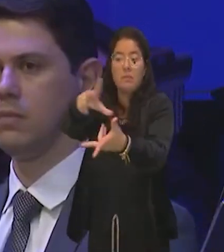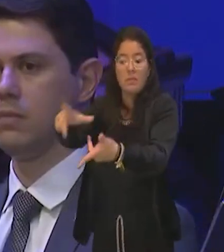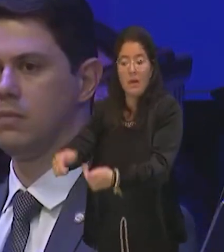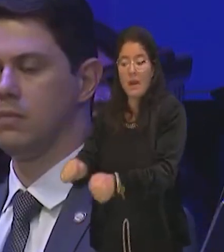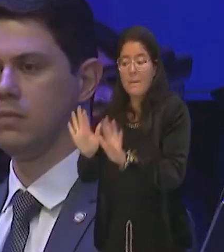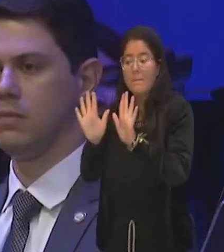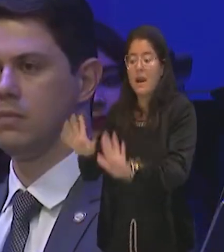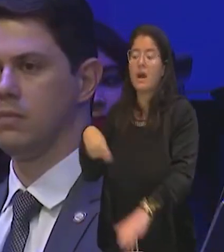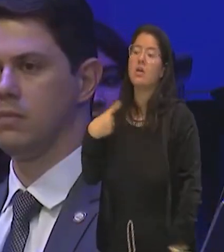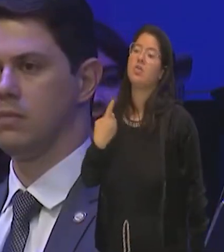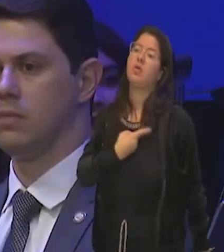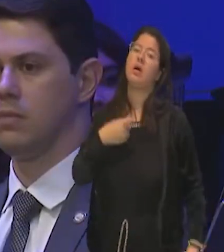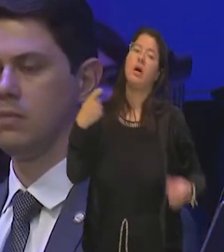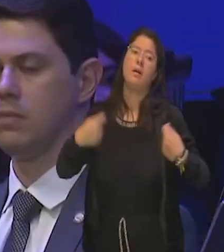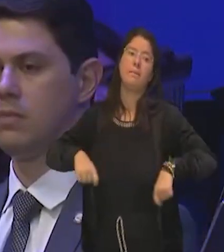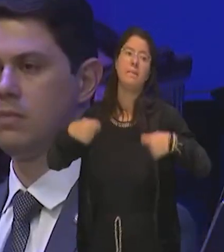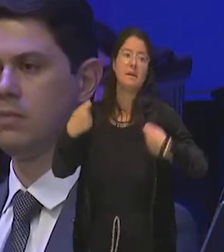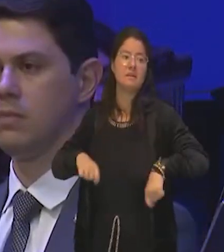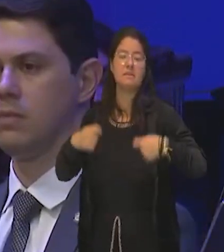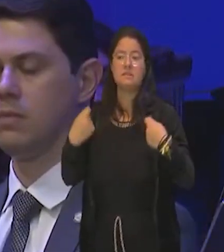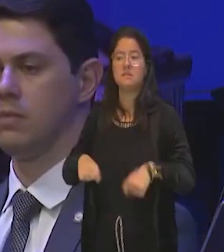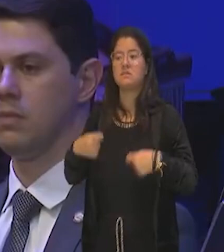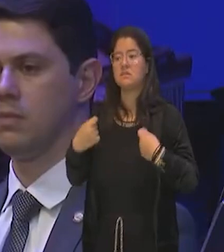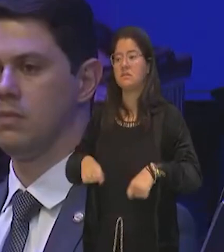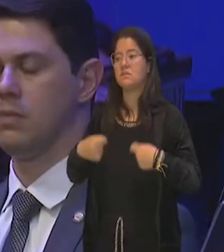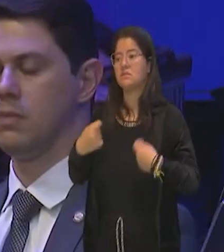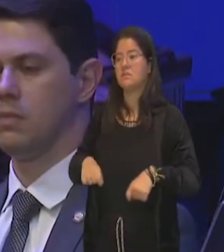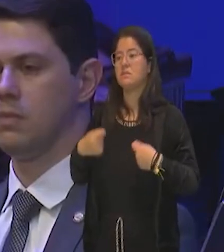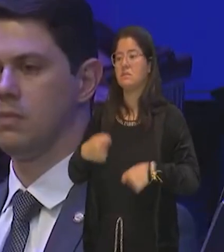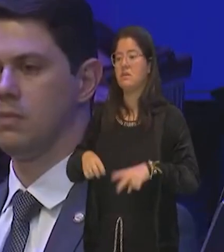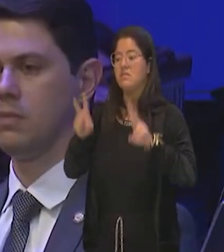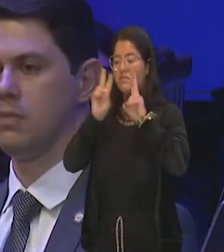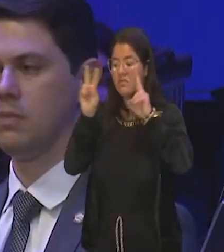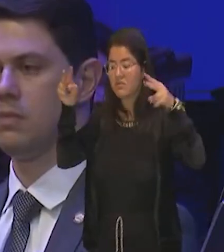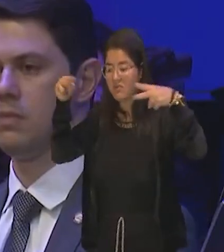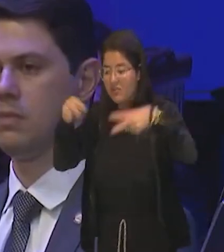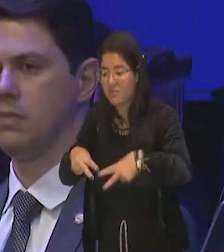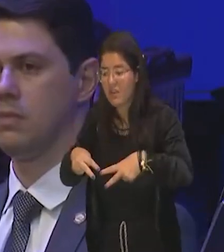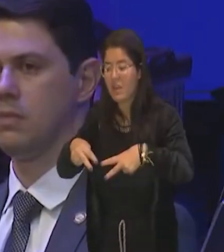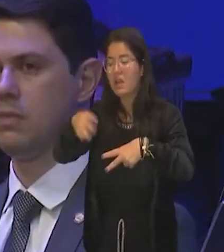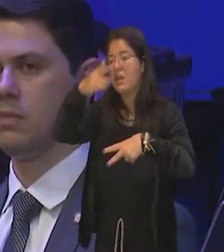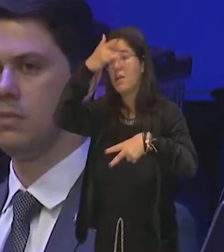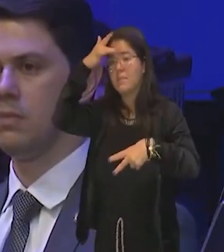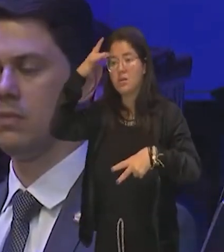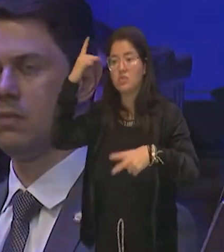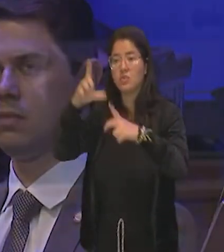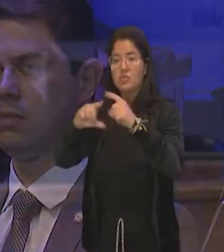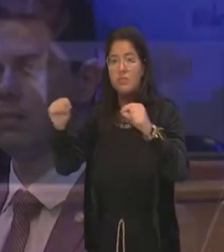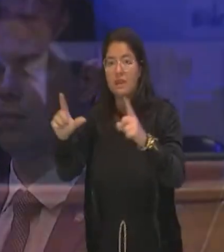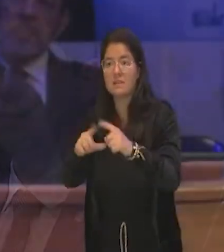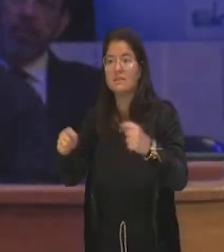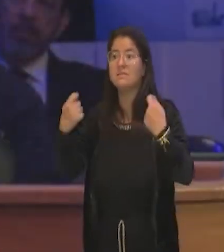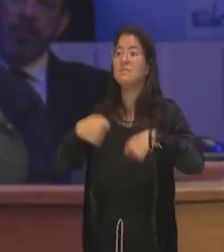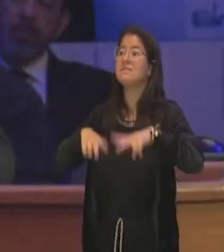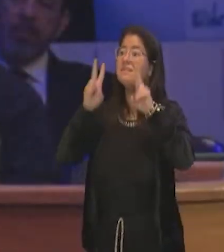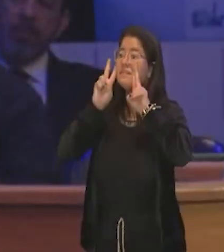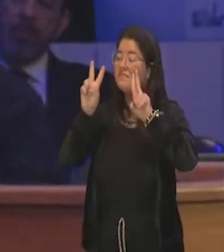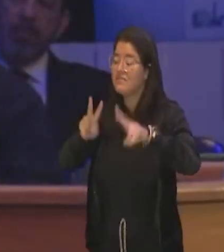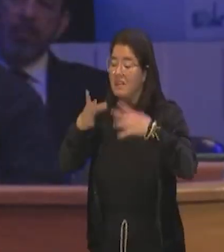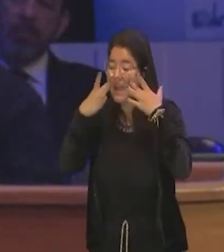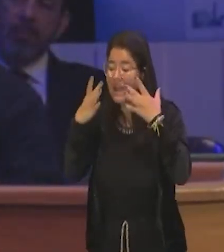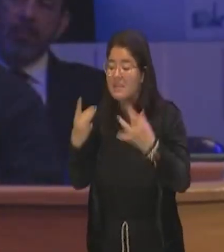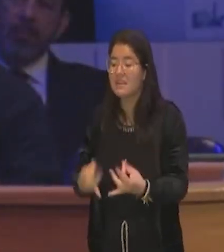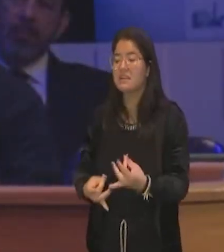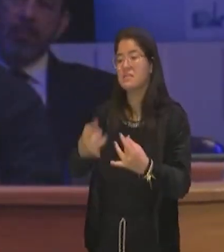mas nós precisamos olhar para os de dentro, precisamos olhar para os de Brasília, precisamos olhar para as pessoas que estão ao